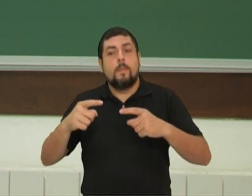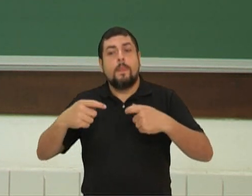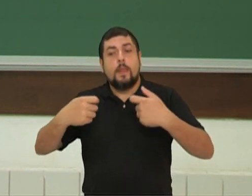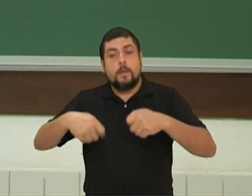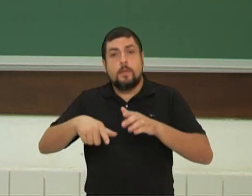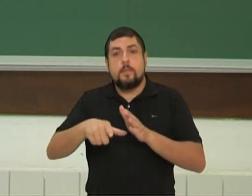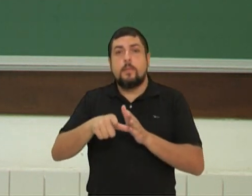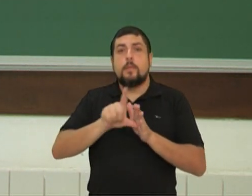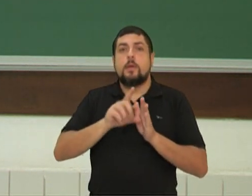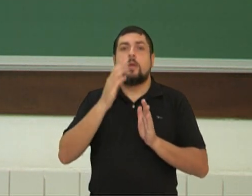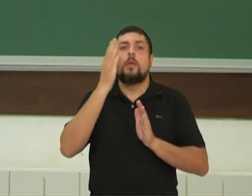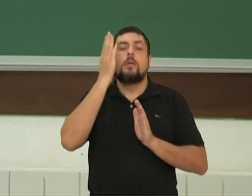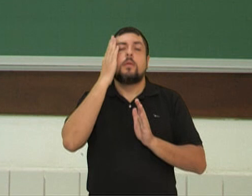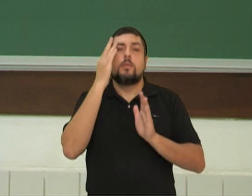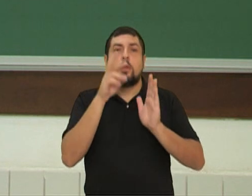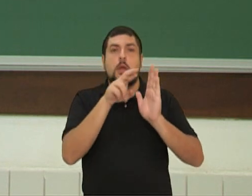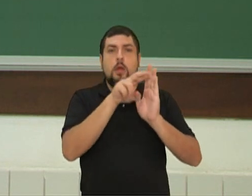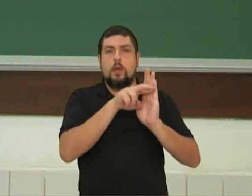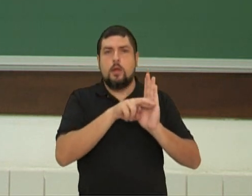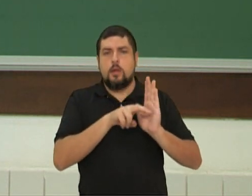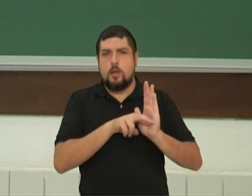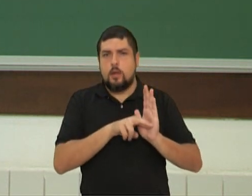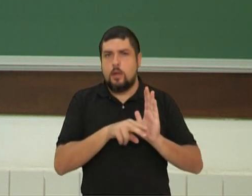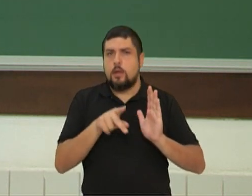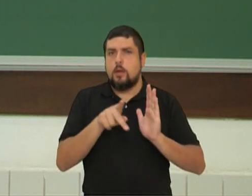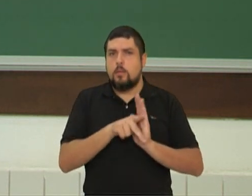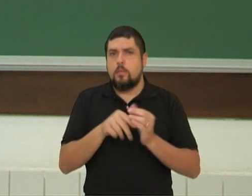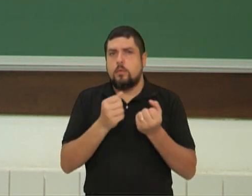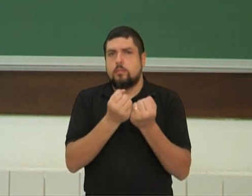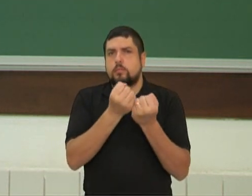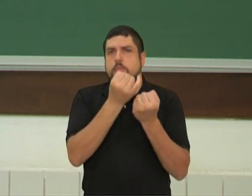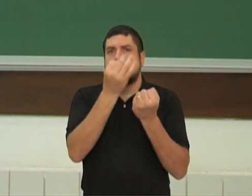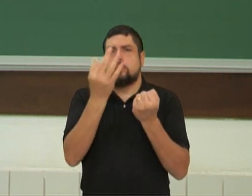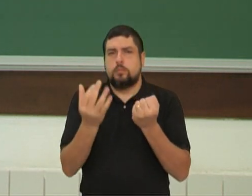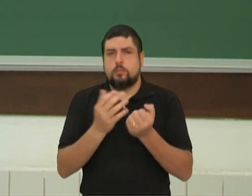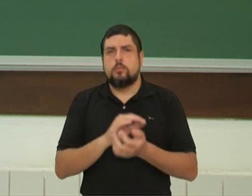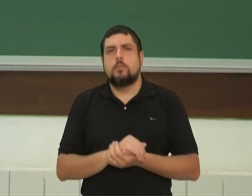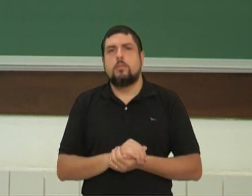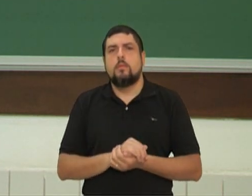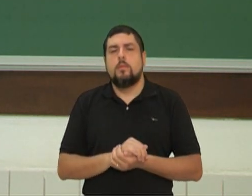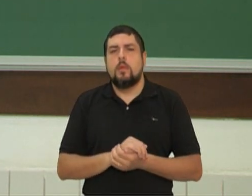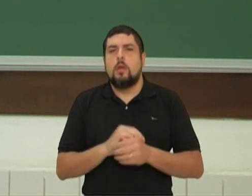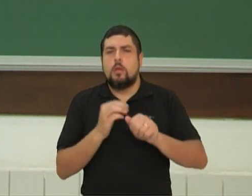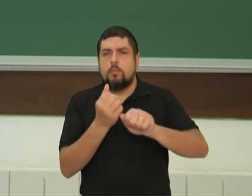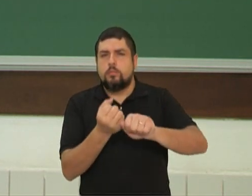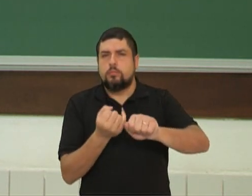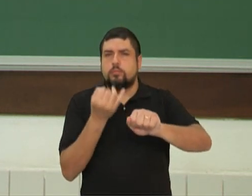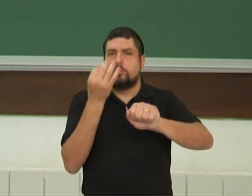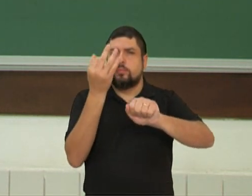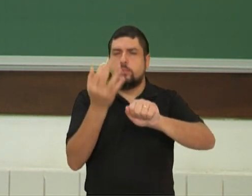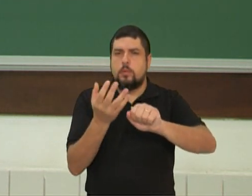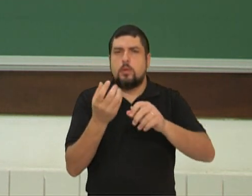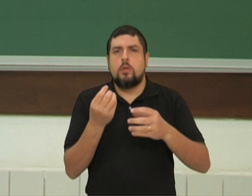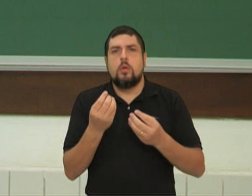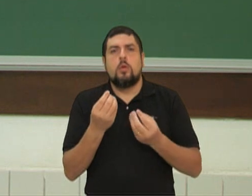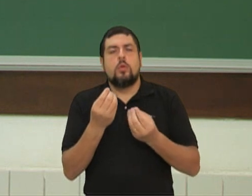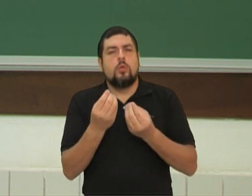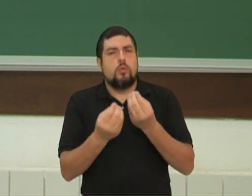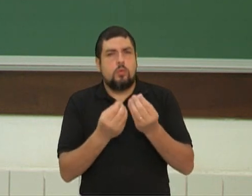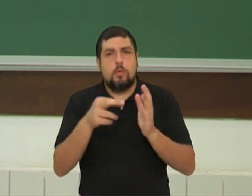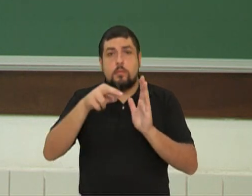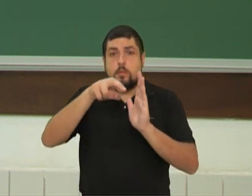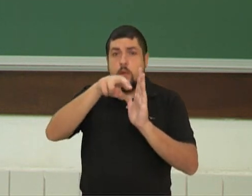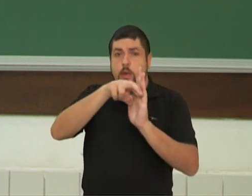propriedades de potenciação. Estão lembrados? Propriedade de potenciação é necessária principalmente para